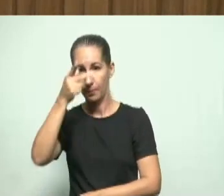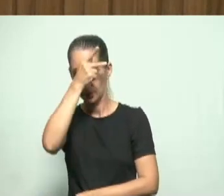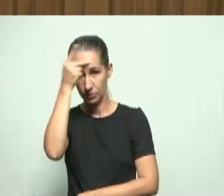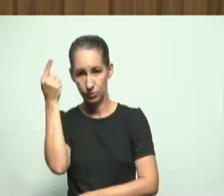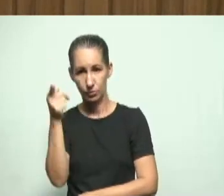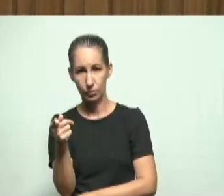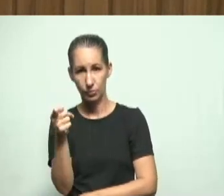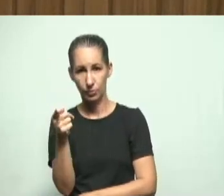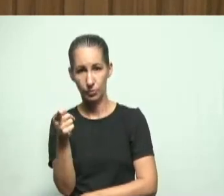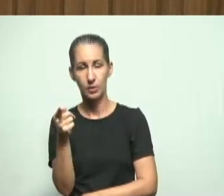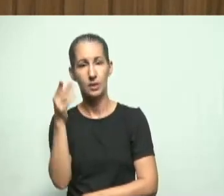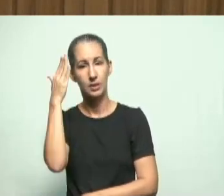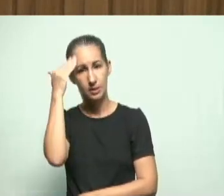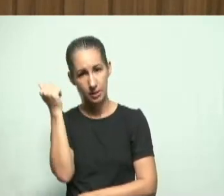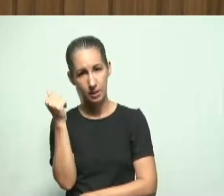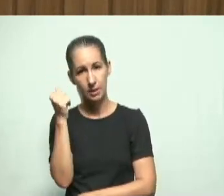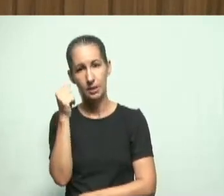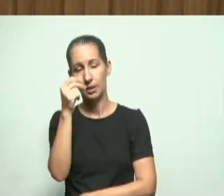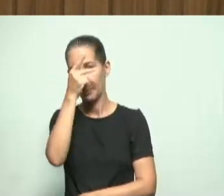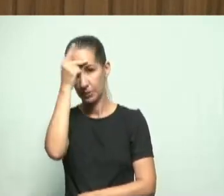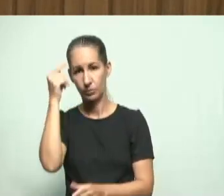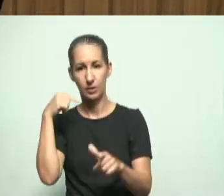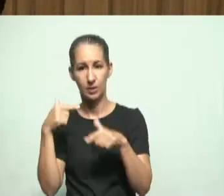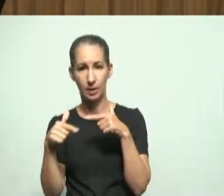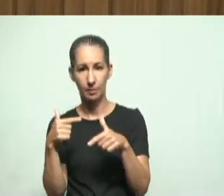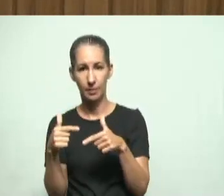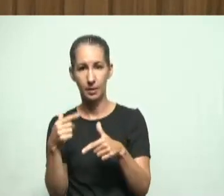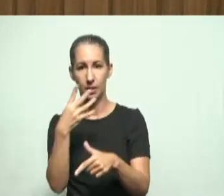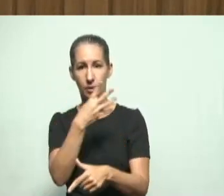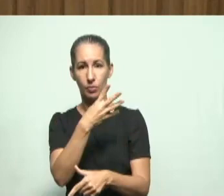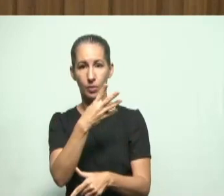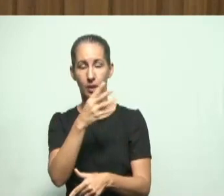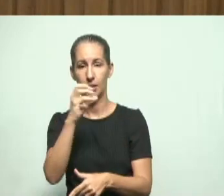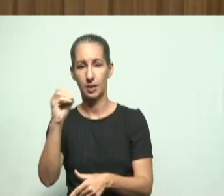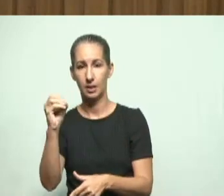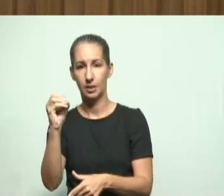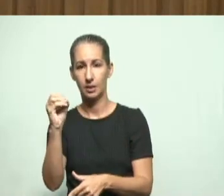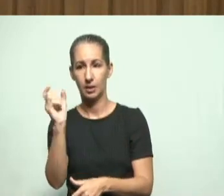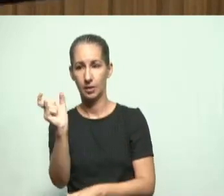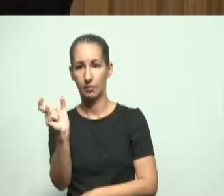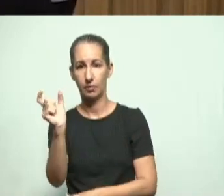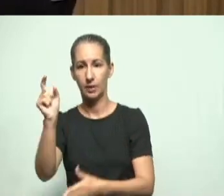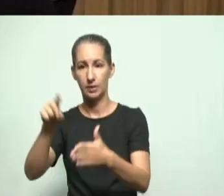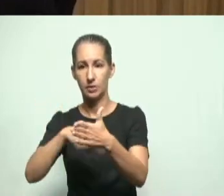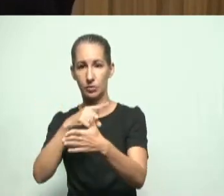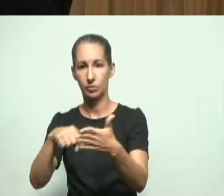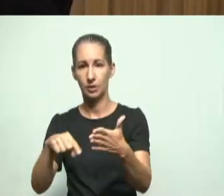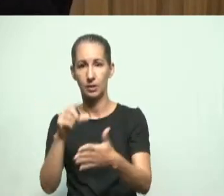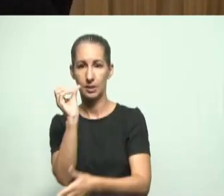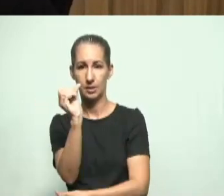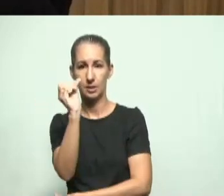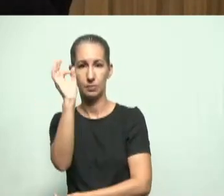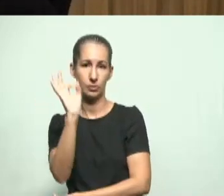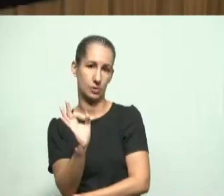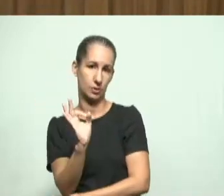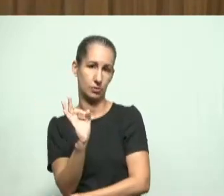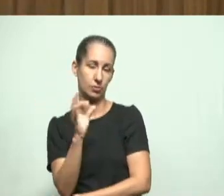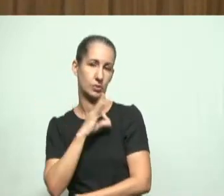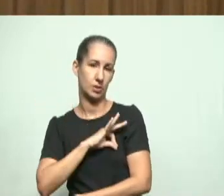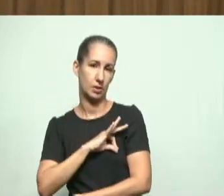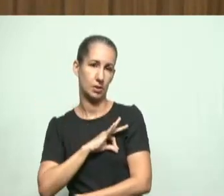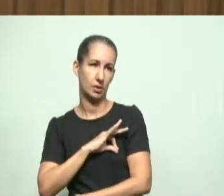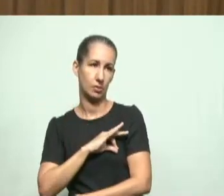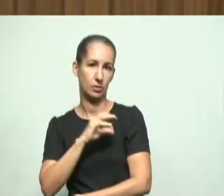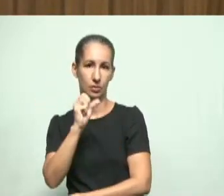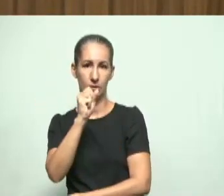formais, e se eu sei que o empregador passar 40 Vale Transporte para o empregado, é descontado 6% dele, concorda? Dá